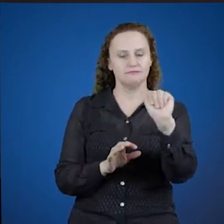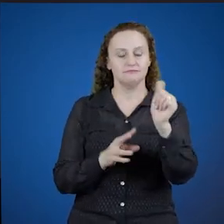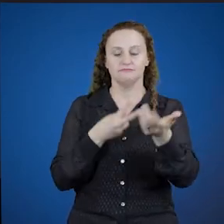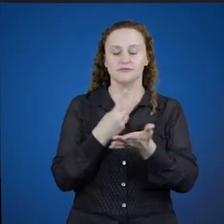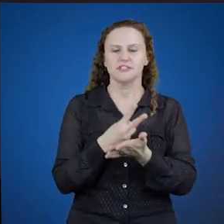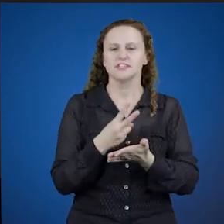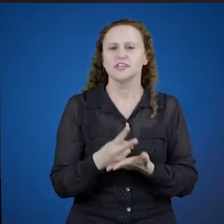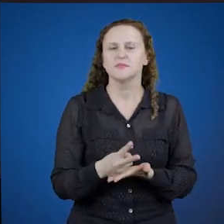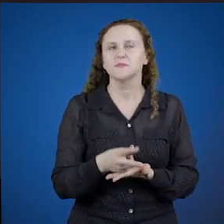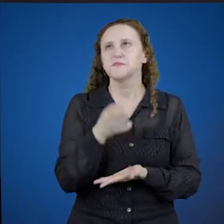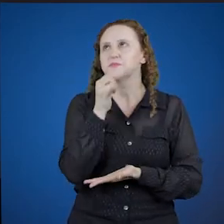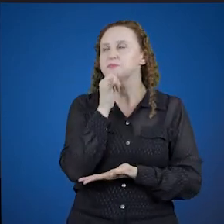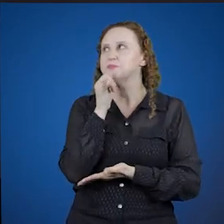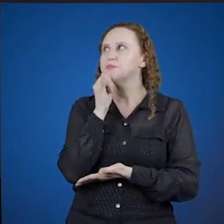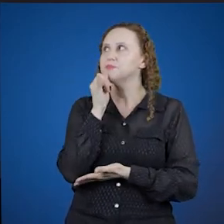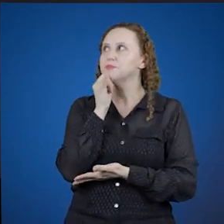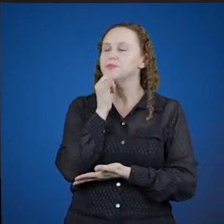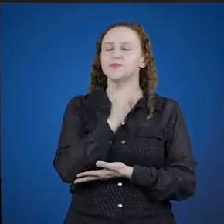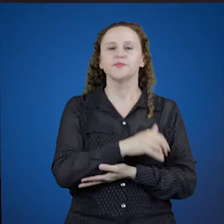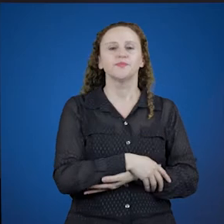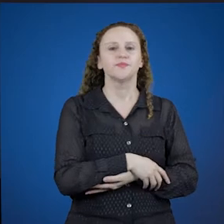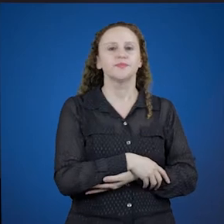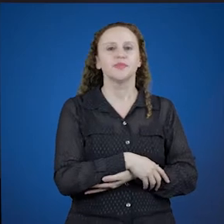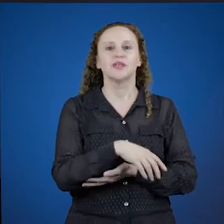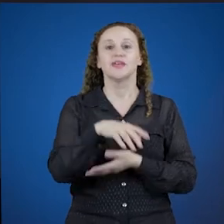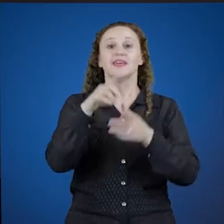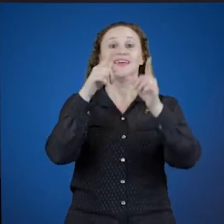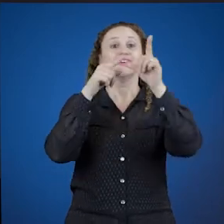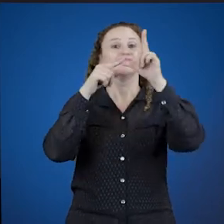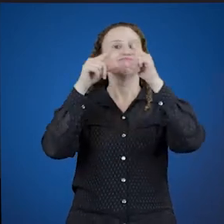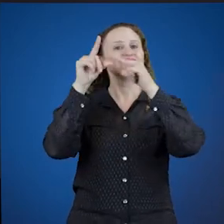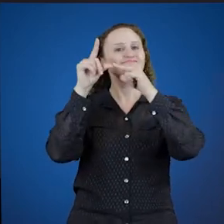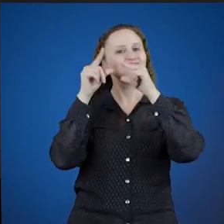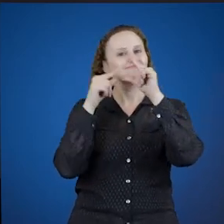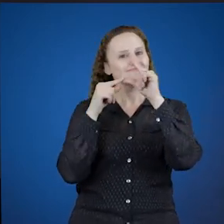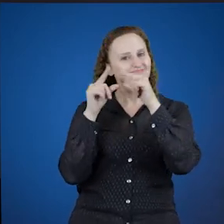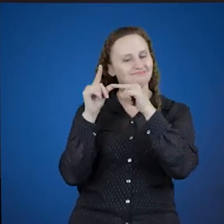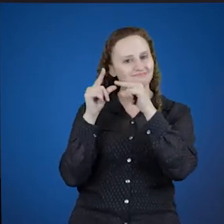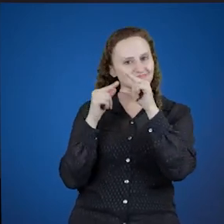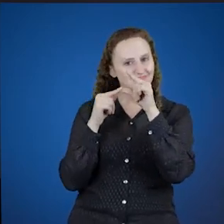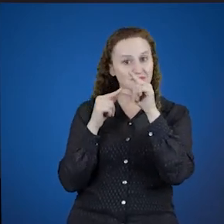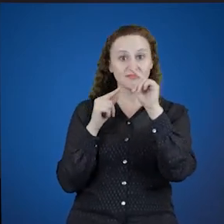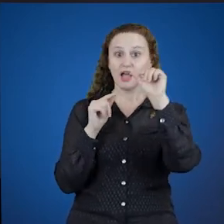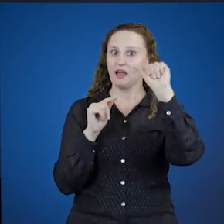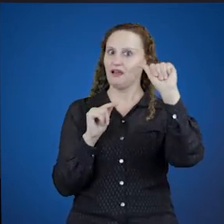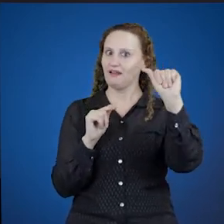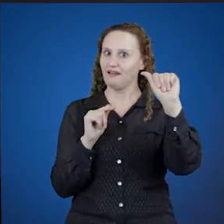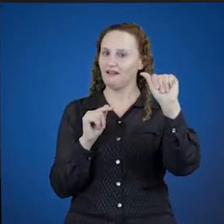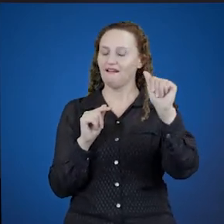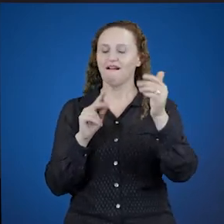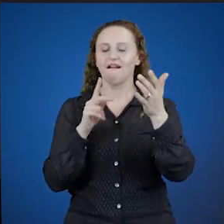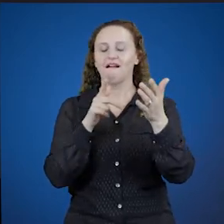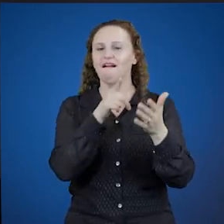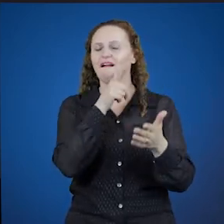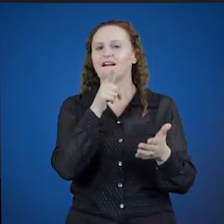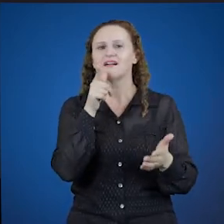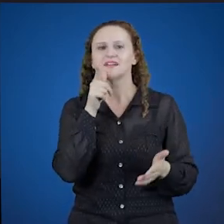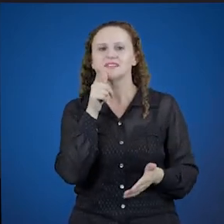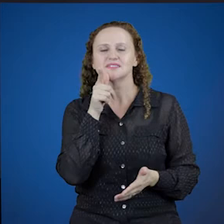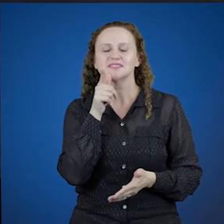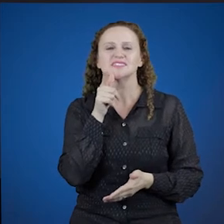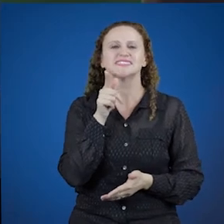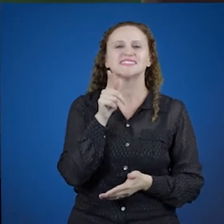a exemplificando tomamos a palavra estrela no Latin tela